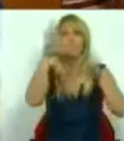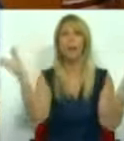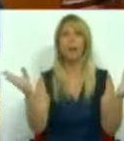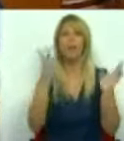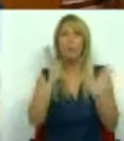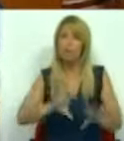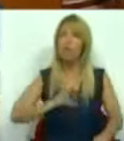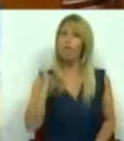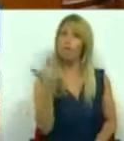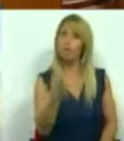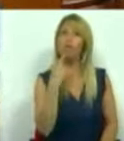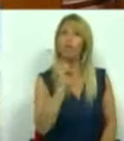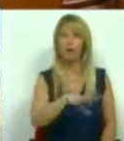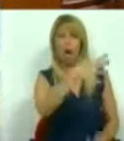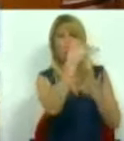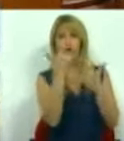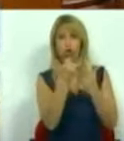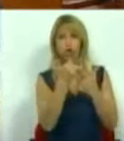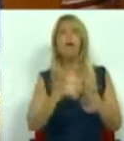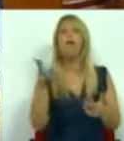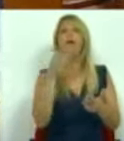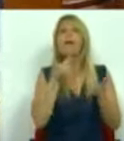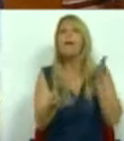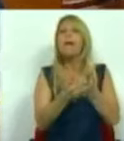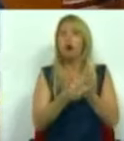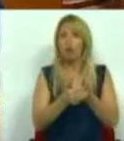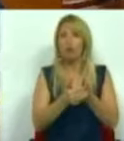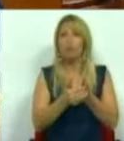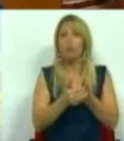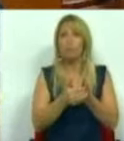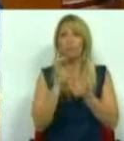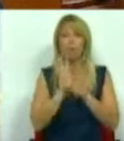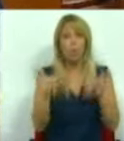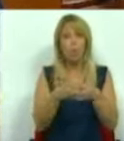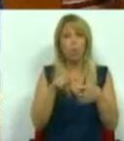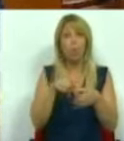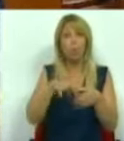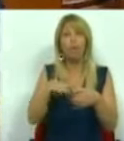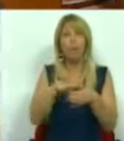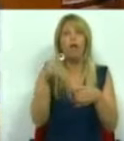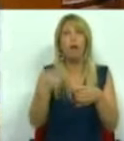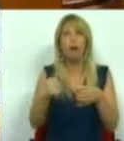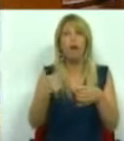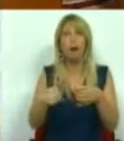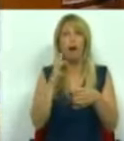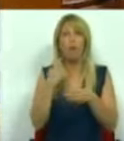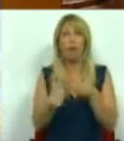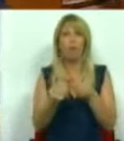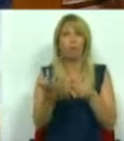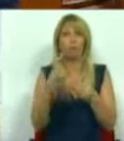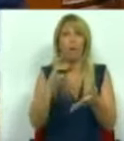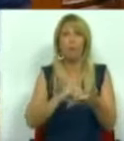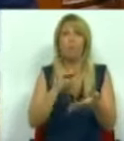confiança. Em segundo lugar, os mais idosos, grupo social onde mais se anicham e mais persistem os fenómenos da